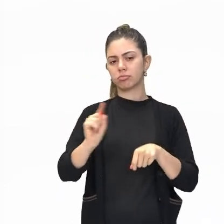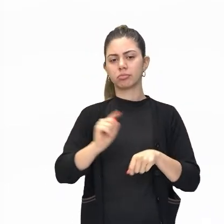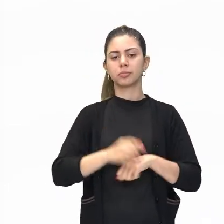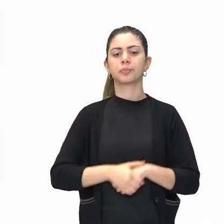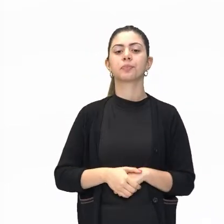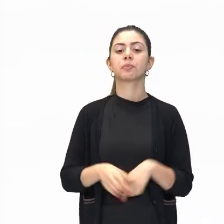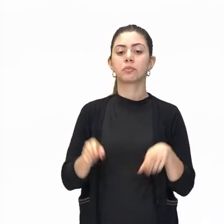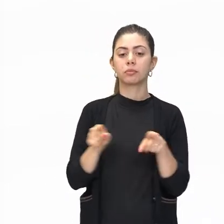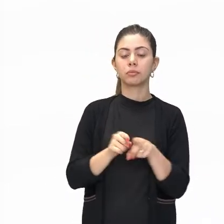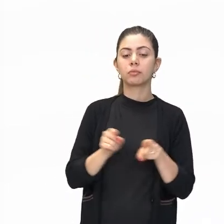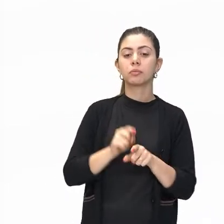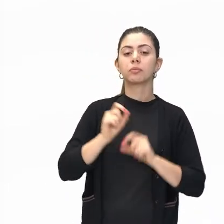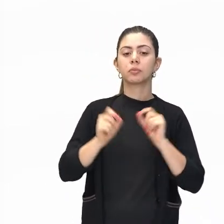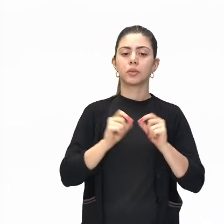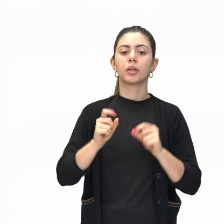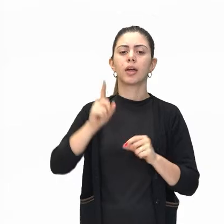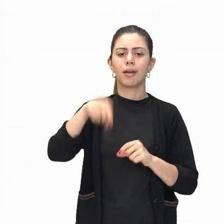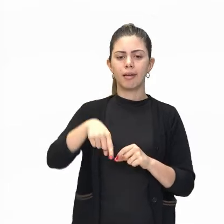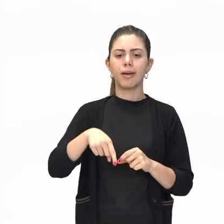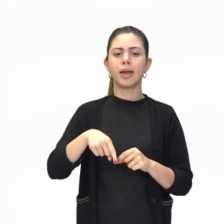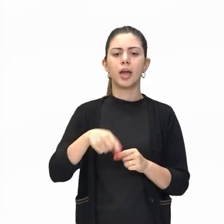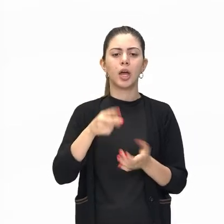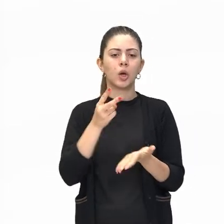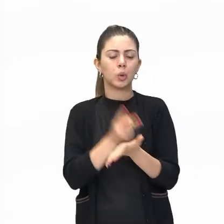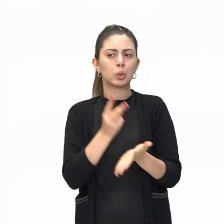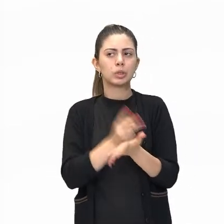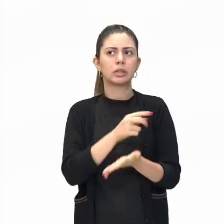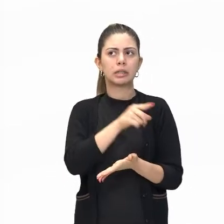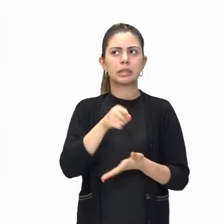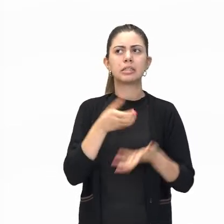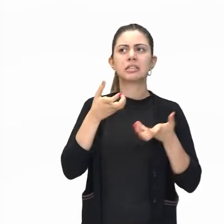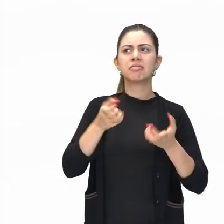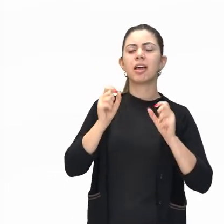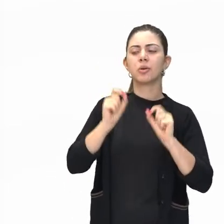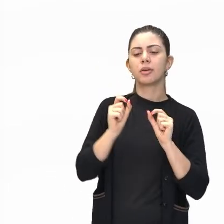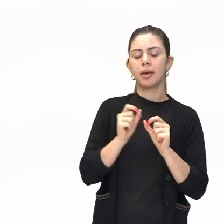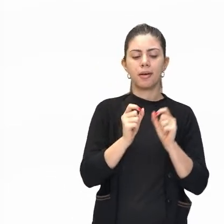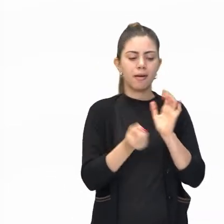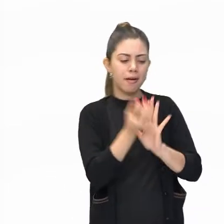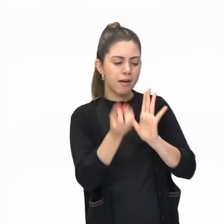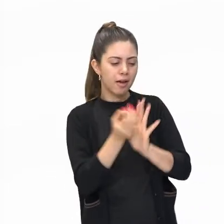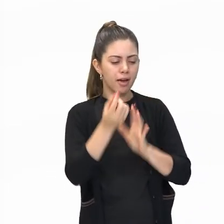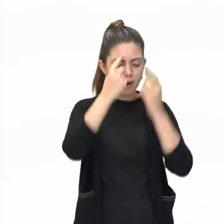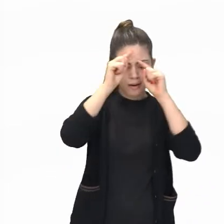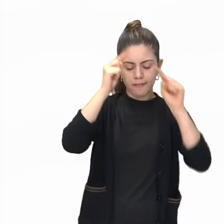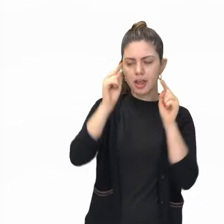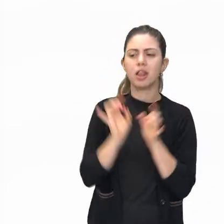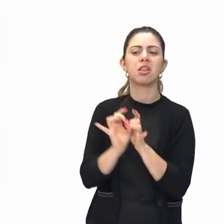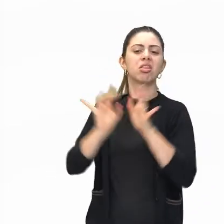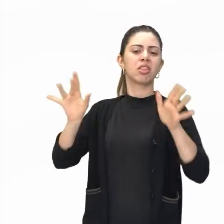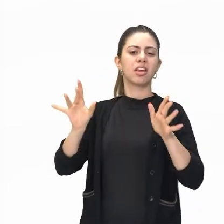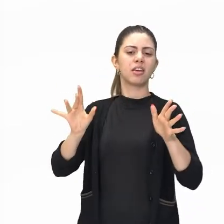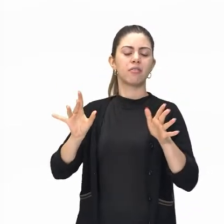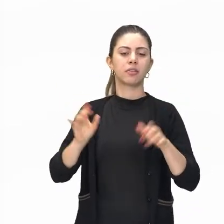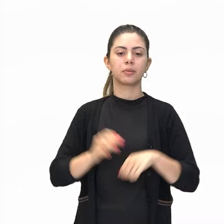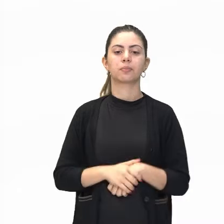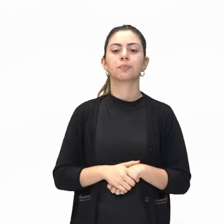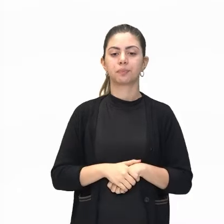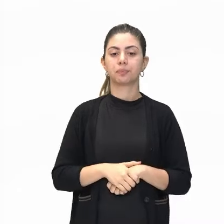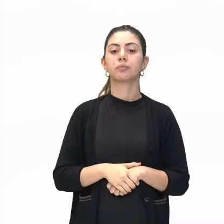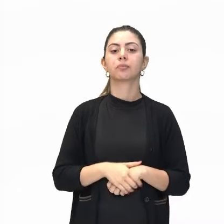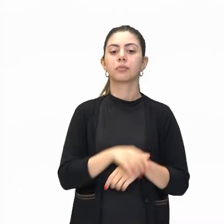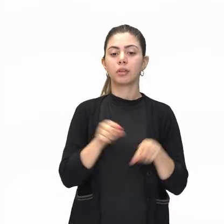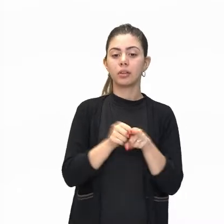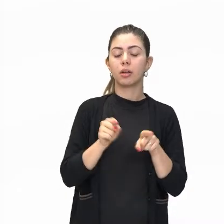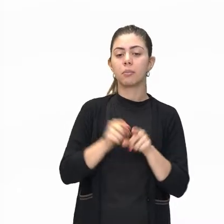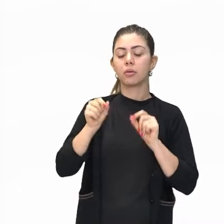Vai continuar nessa pegada, né? Porque eles querem ter liberdade de criação, crítica à